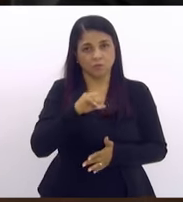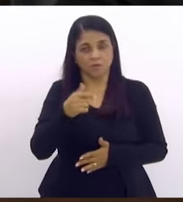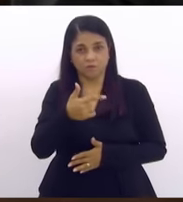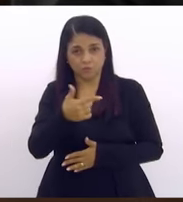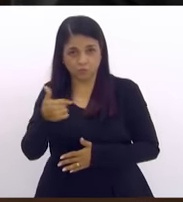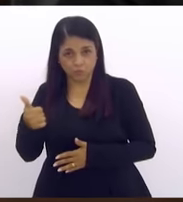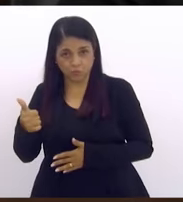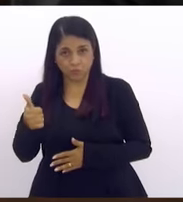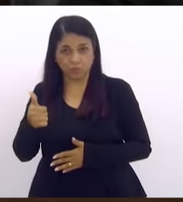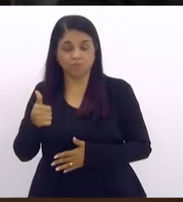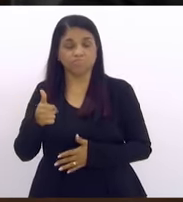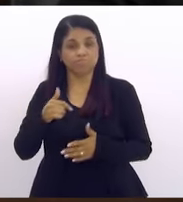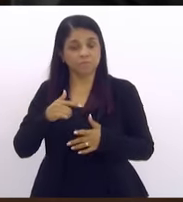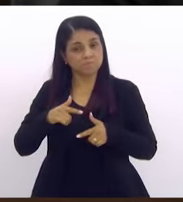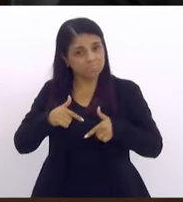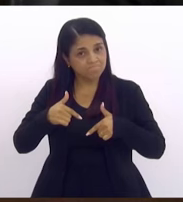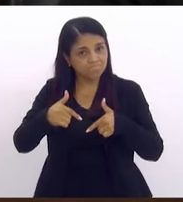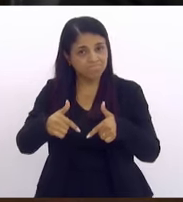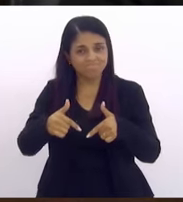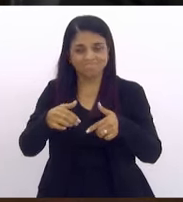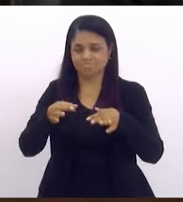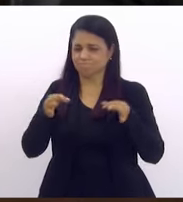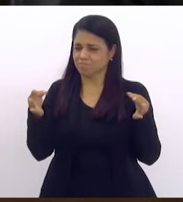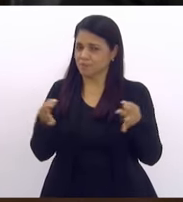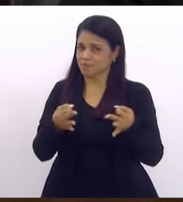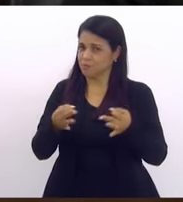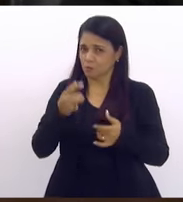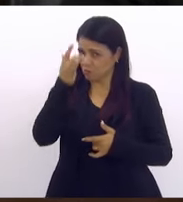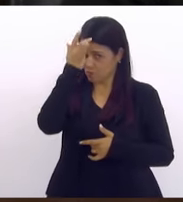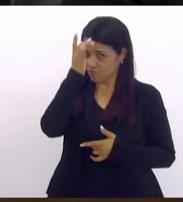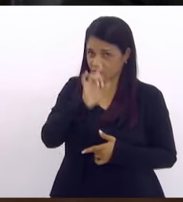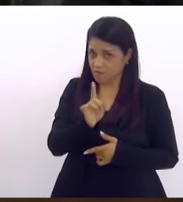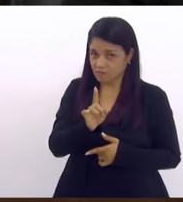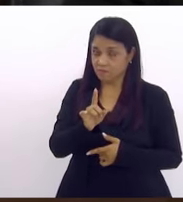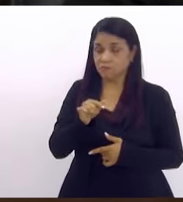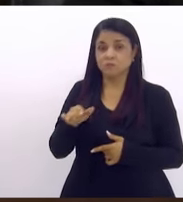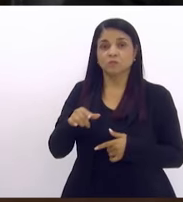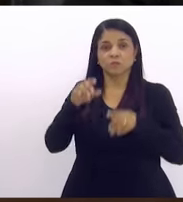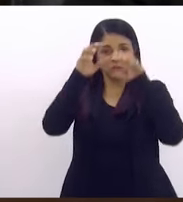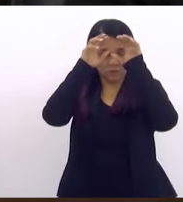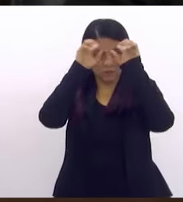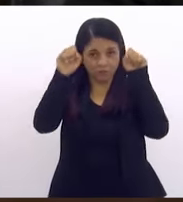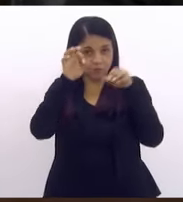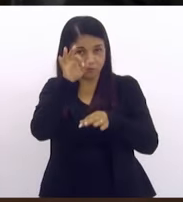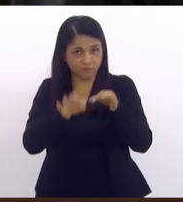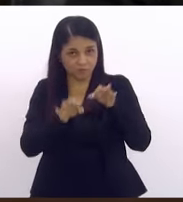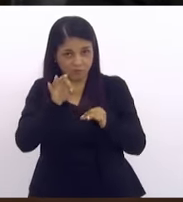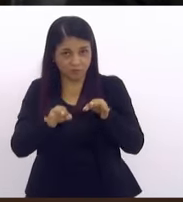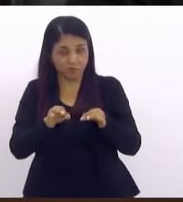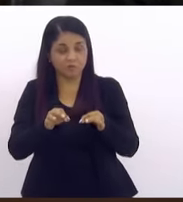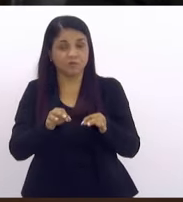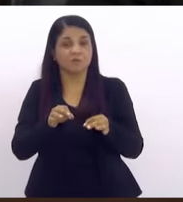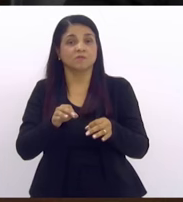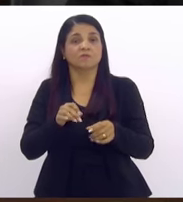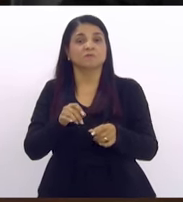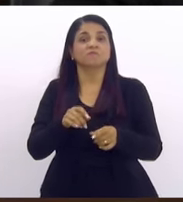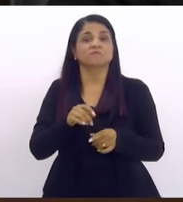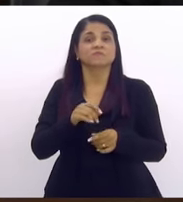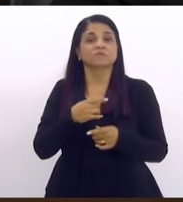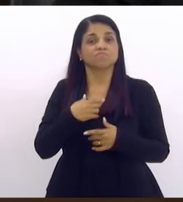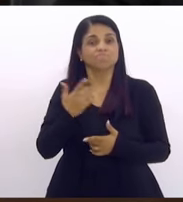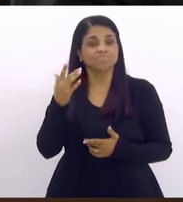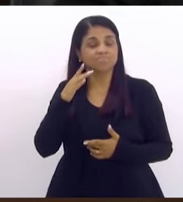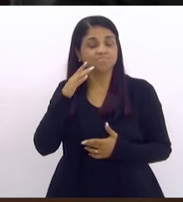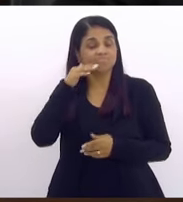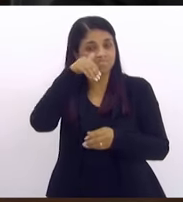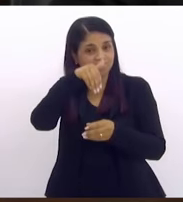com cumprida com maestria essa tarefa nada fácil o tribunal através da mesma composição plenária houve por bem